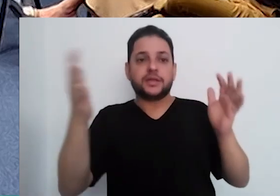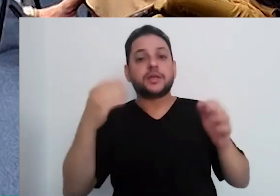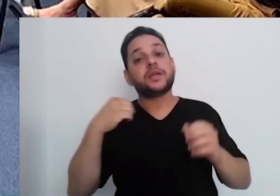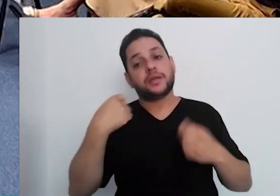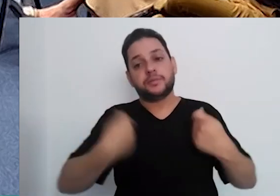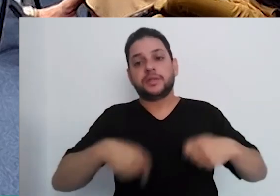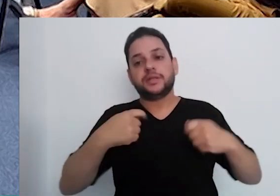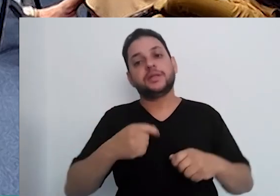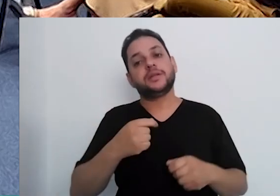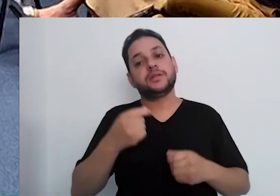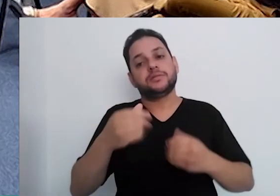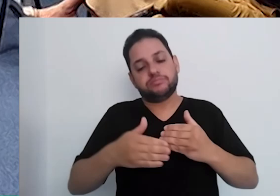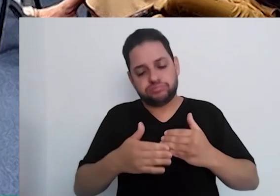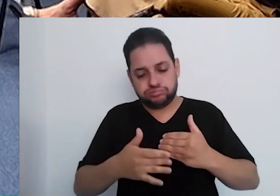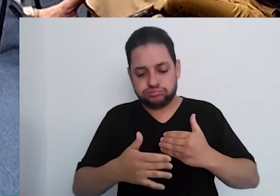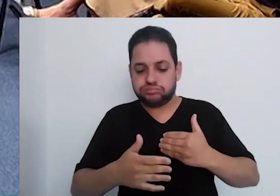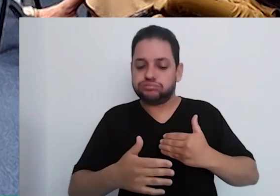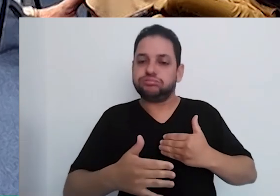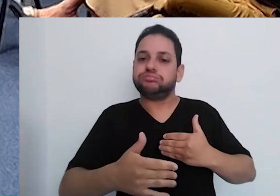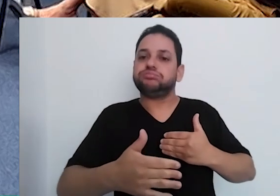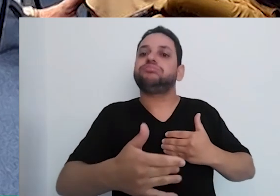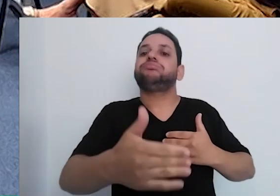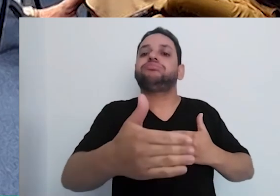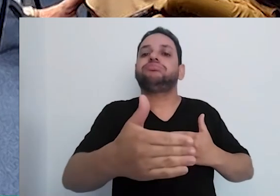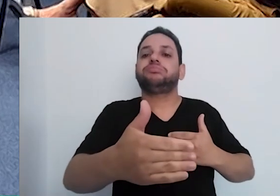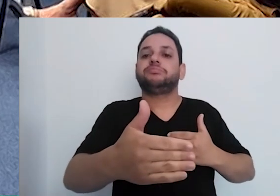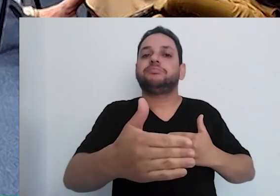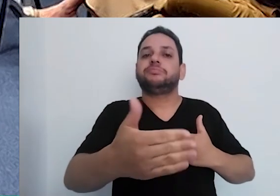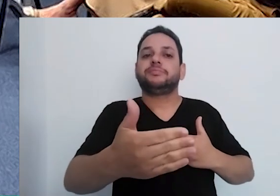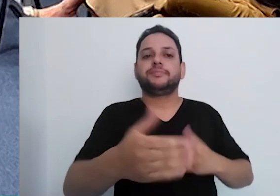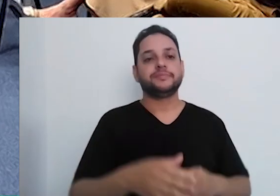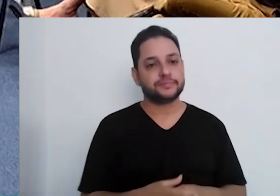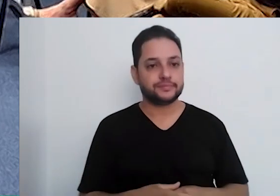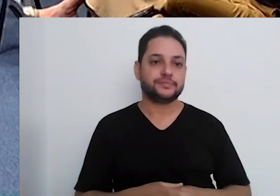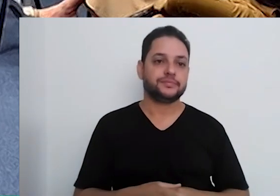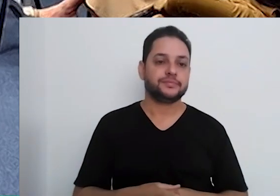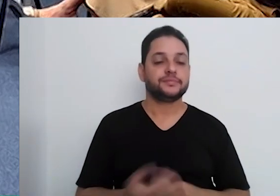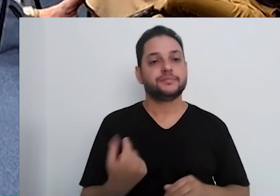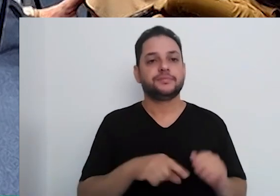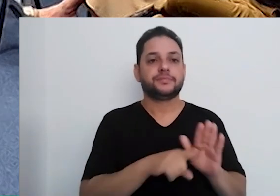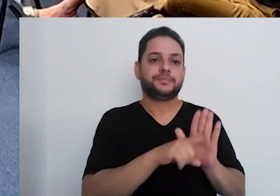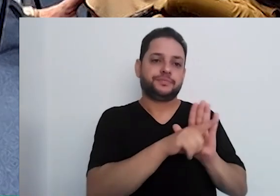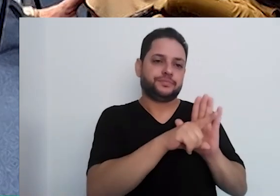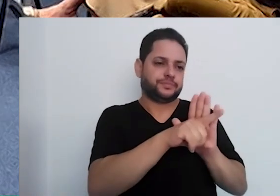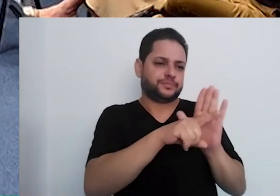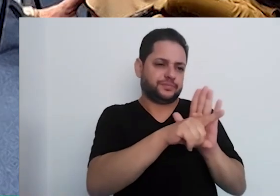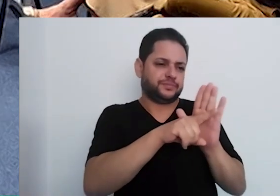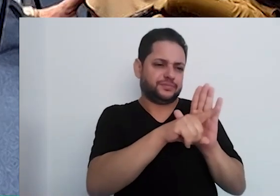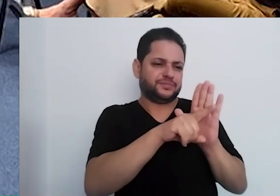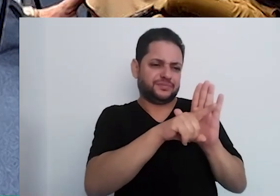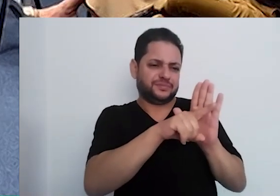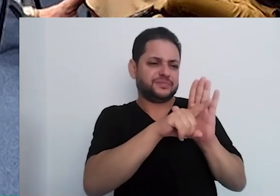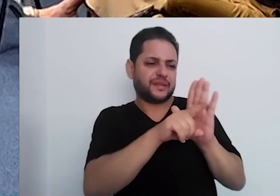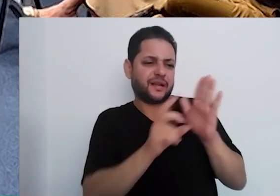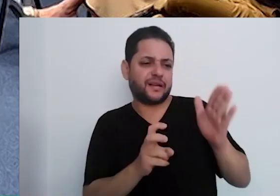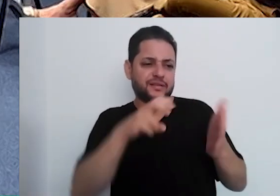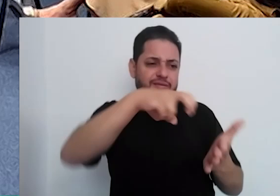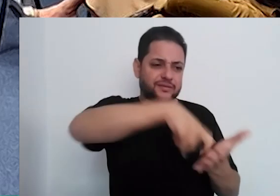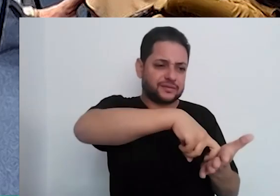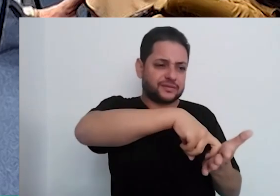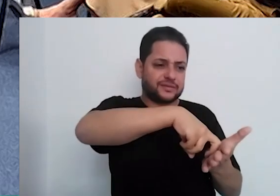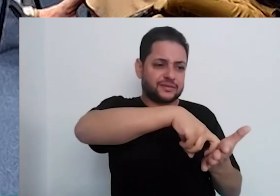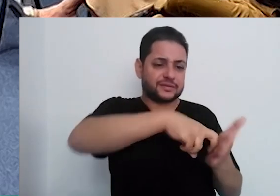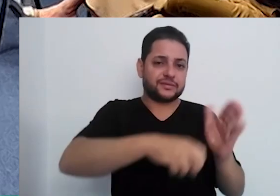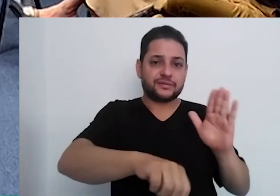eh em questão de de pesquisa assim foi uma loucura o Crime e Castigo demorou muito tempo porque a pesquisa era muito